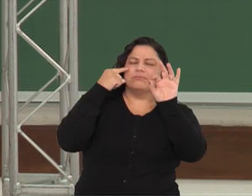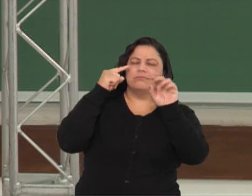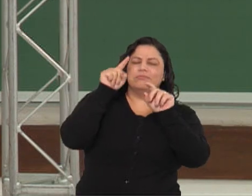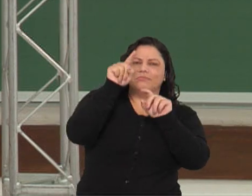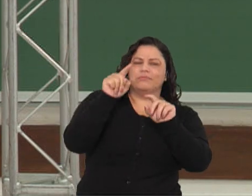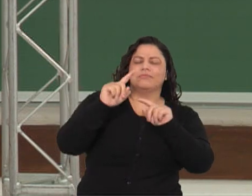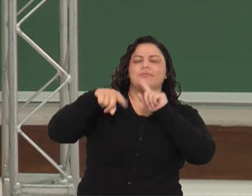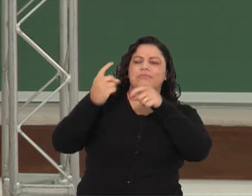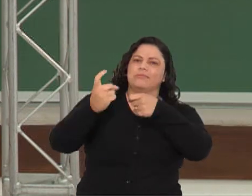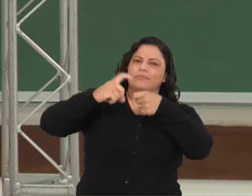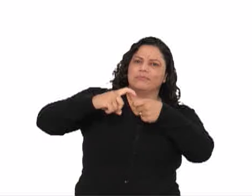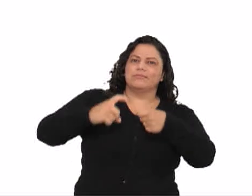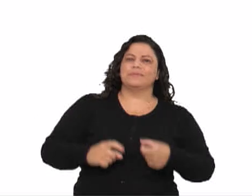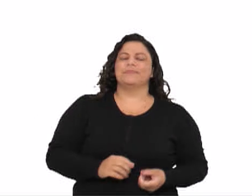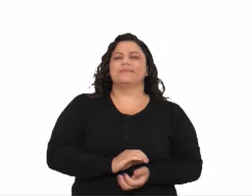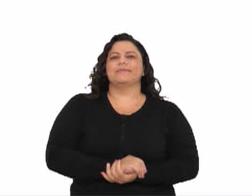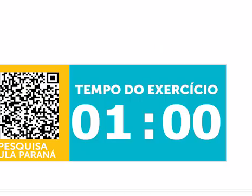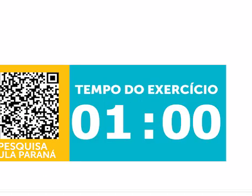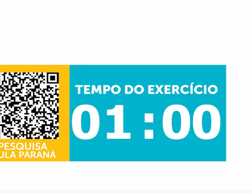descrição que a gente já vem para conferir.